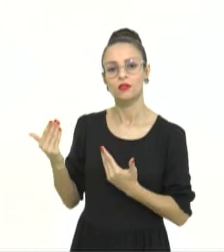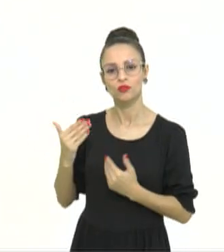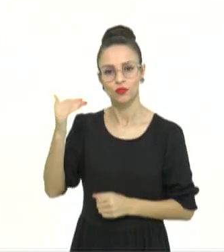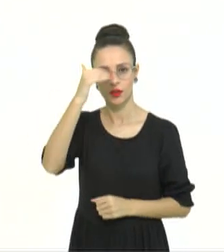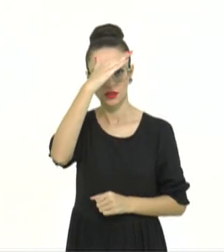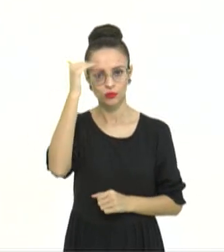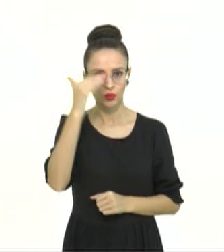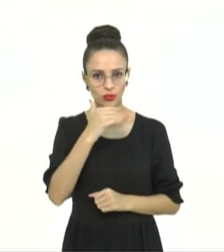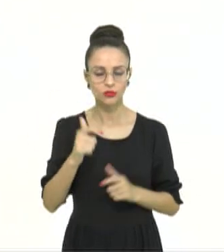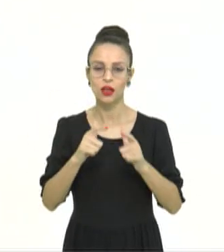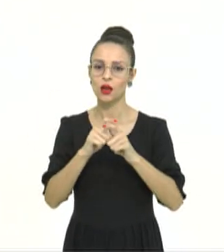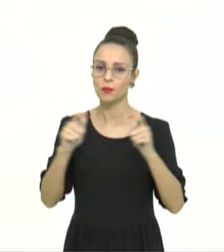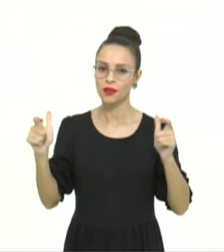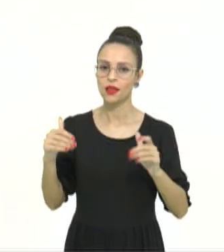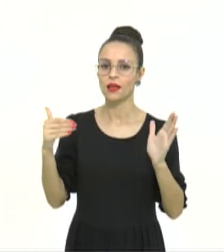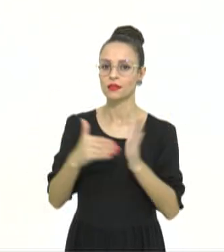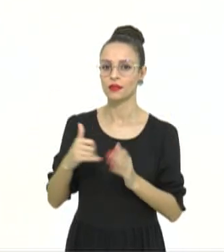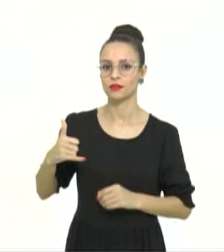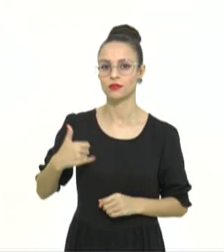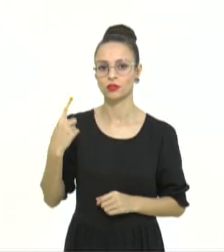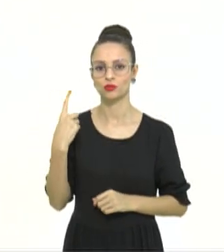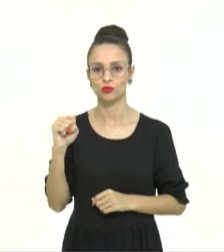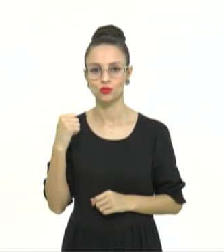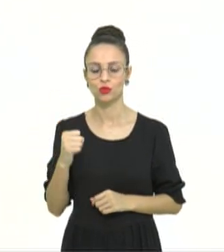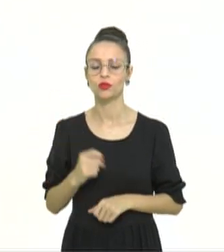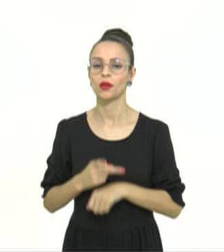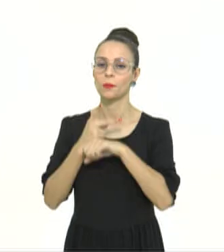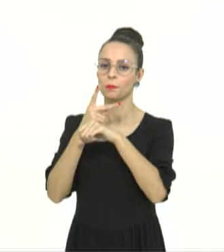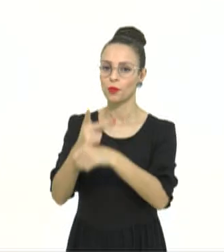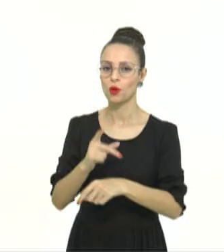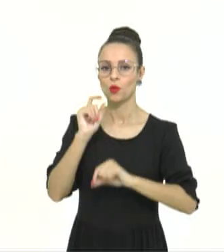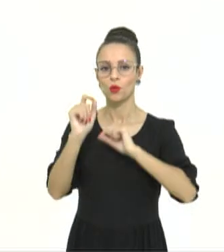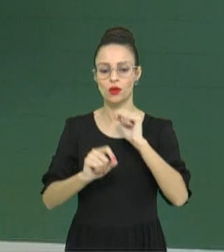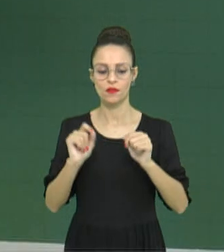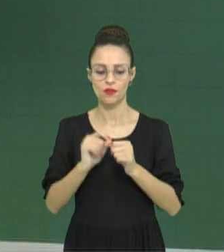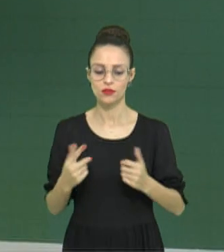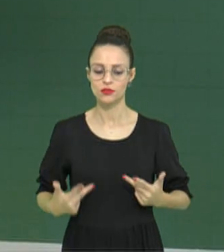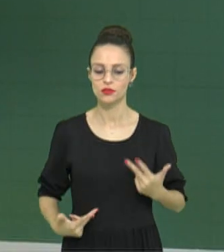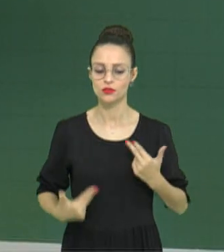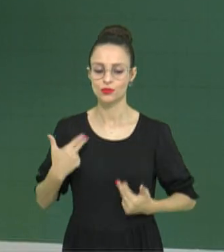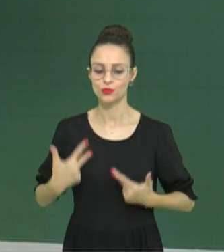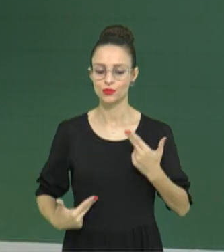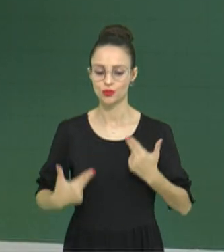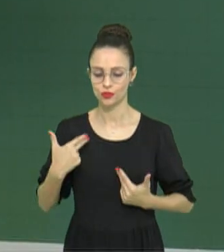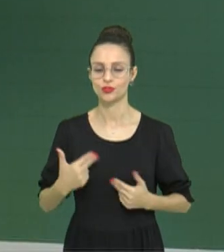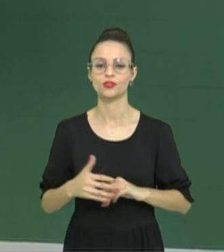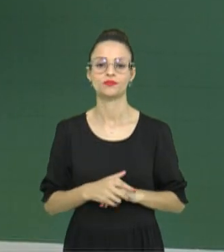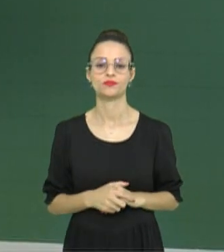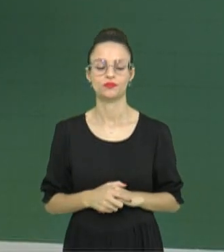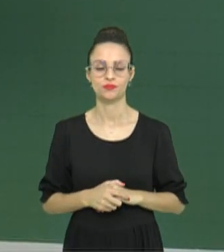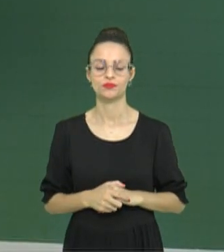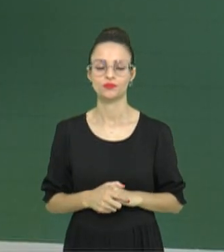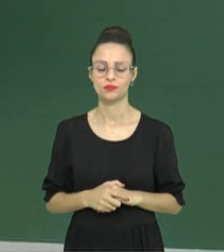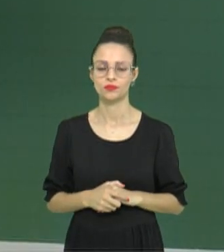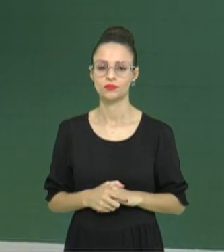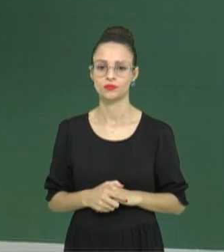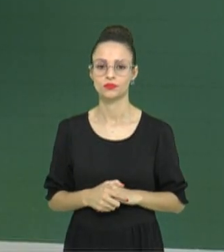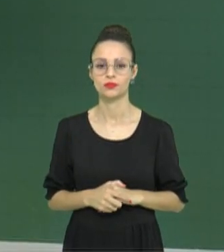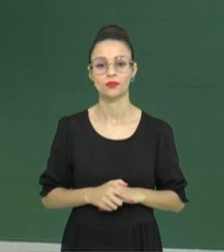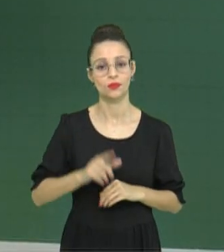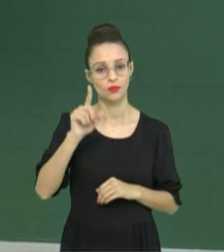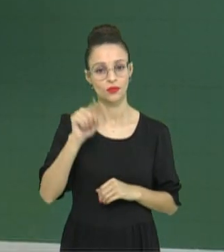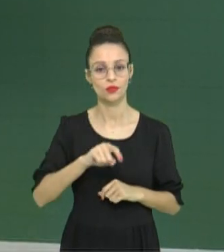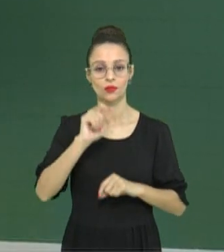adolescentes e jovens aí de até 18 anos que têm buscado realizar algum tipo de cirurgia plástica. Esses dados então falam